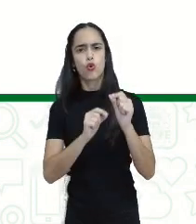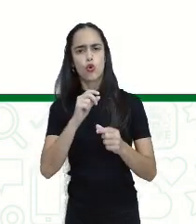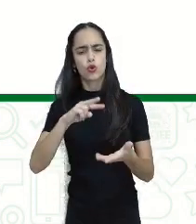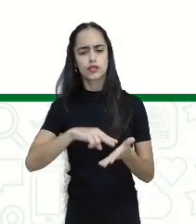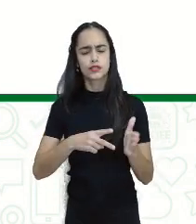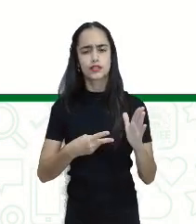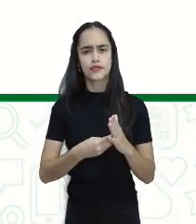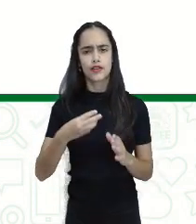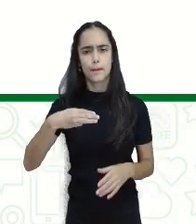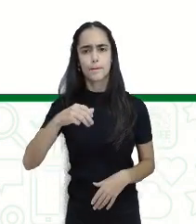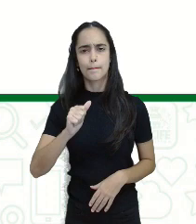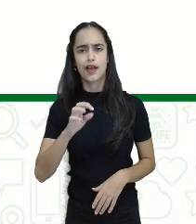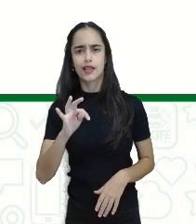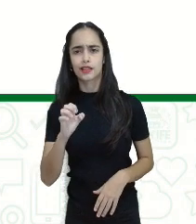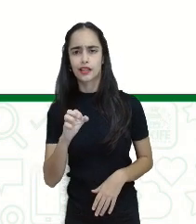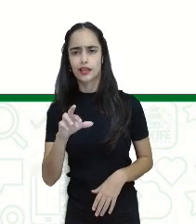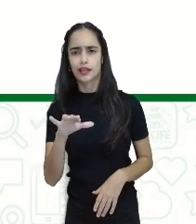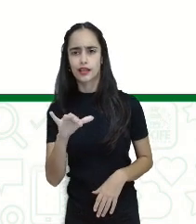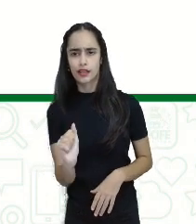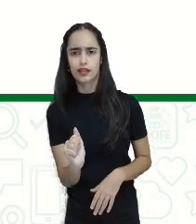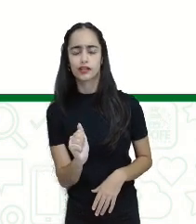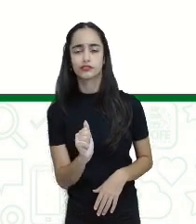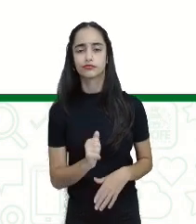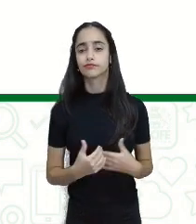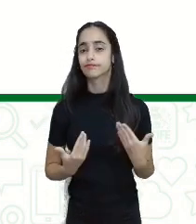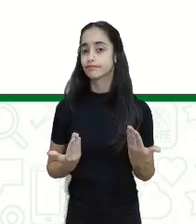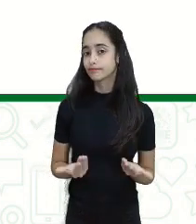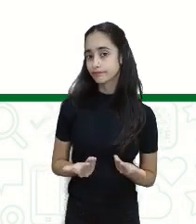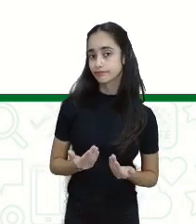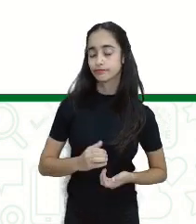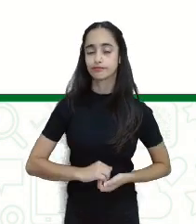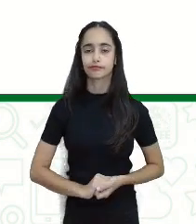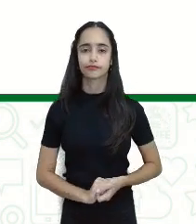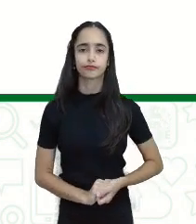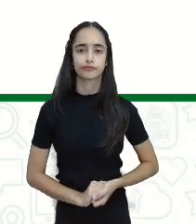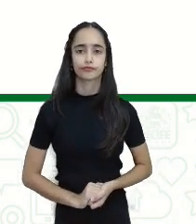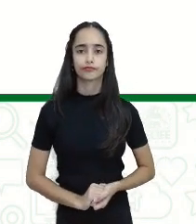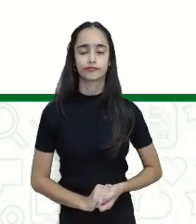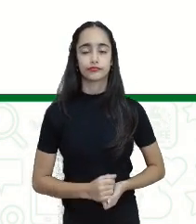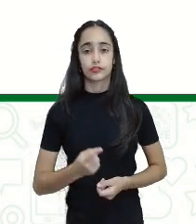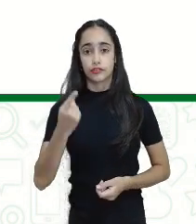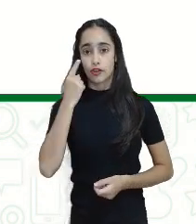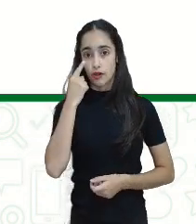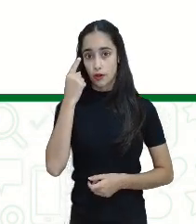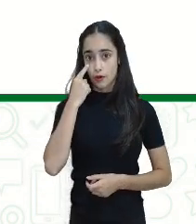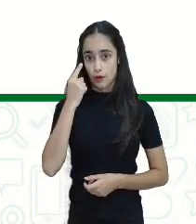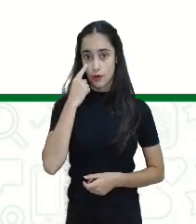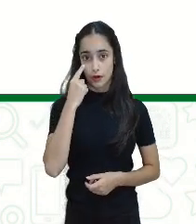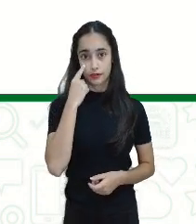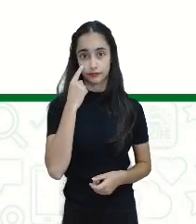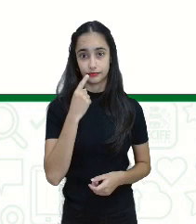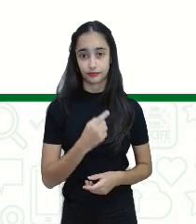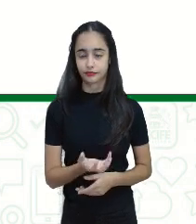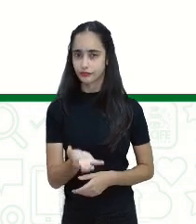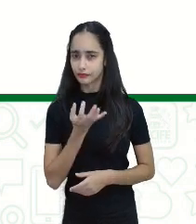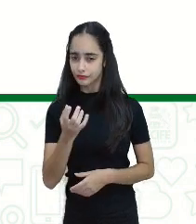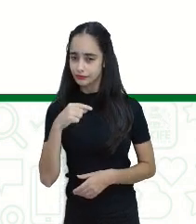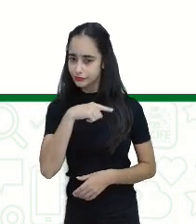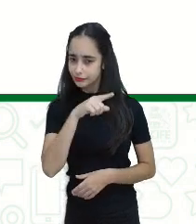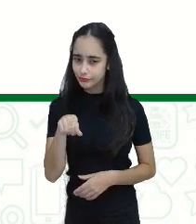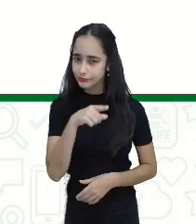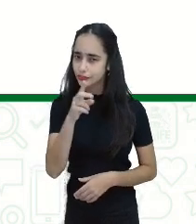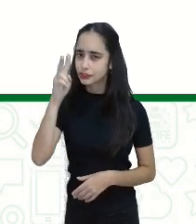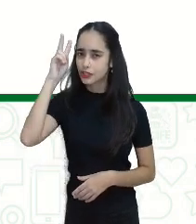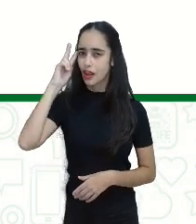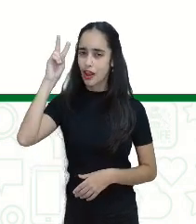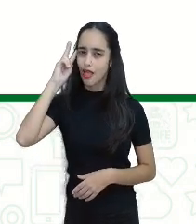disso? O que é matéria? Olha aí, eu estou puxando aí pela memória de vocês, viu? Porque